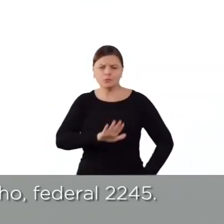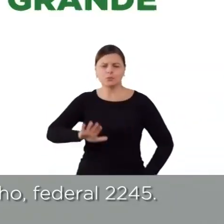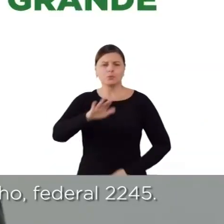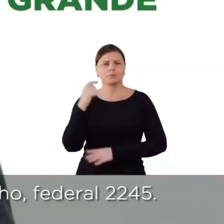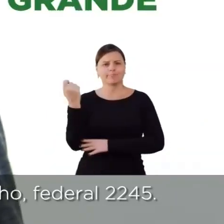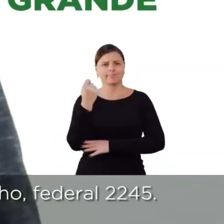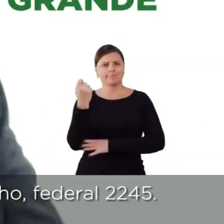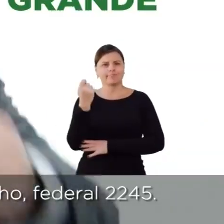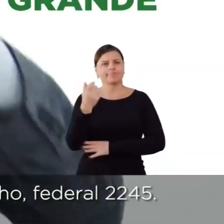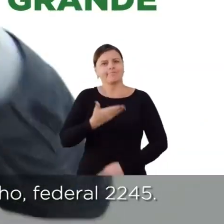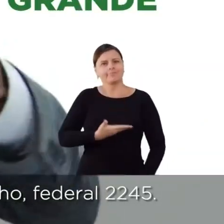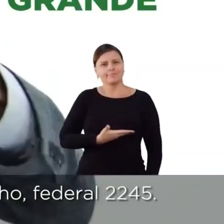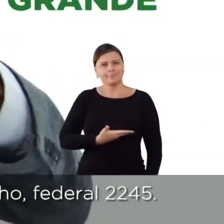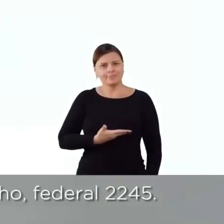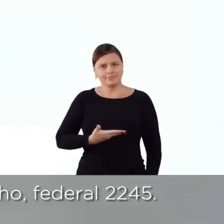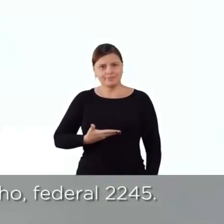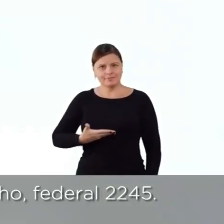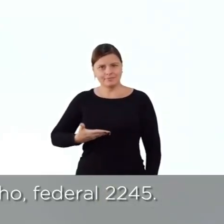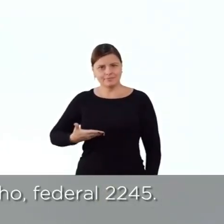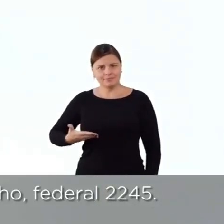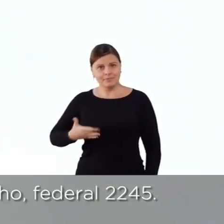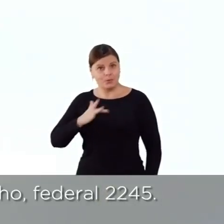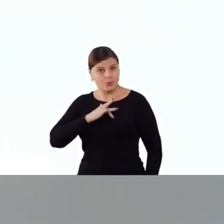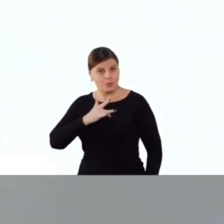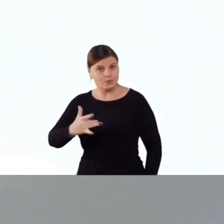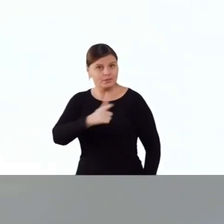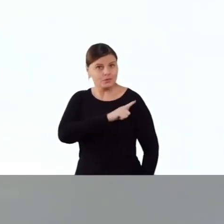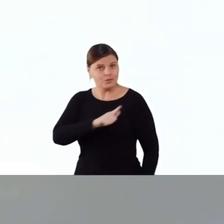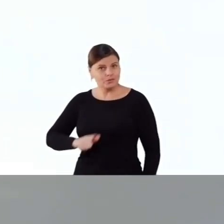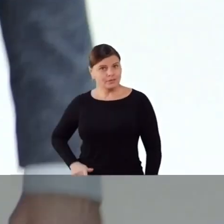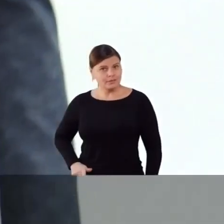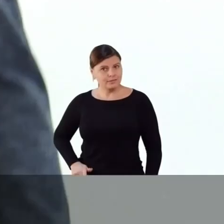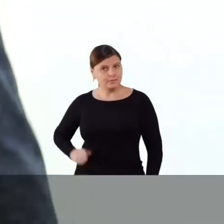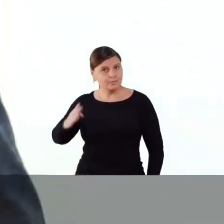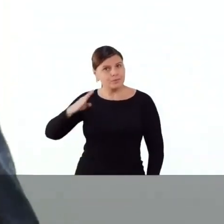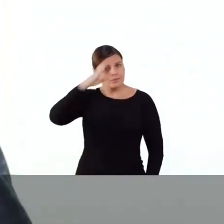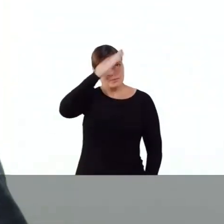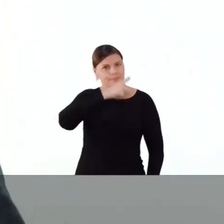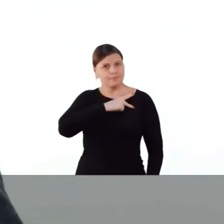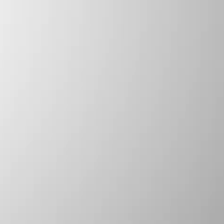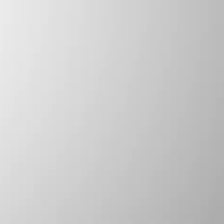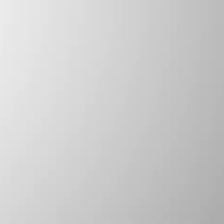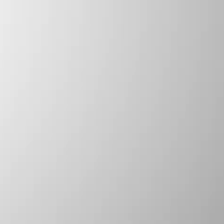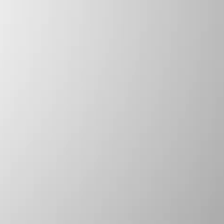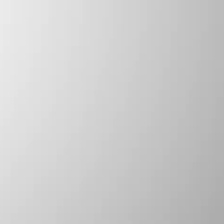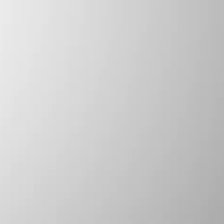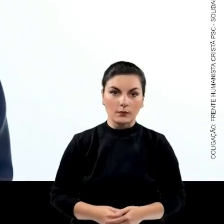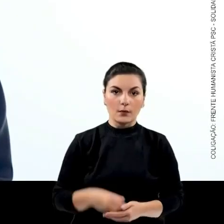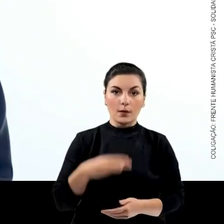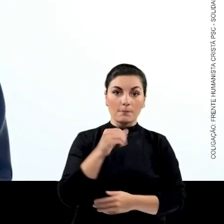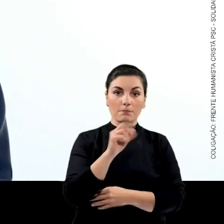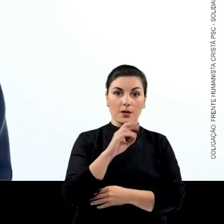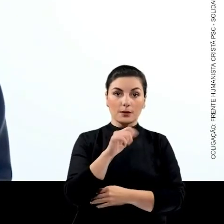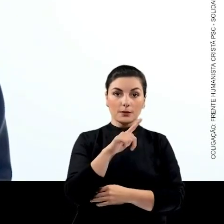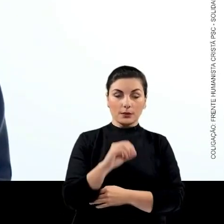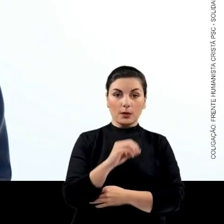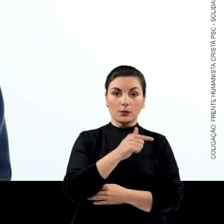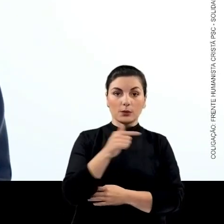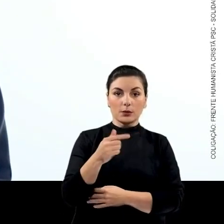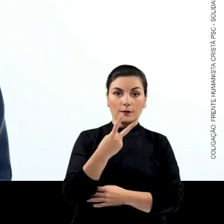trabalhar pelo Rio Grande. Murilinho Federal 2245. Onyx Governador, Bolsonaro Presidente. Marcelo